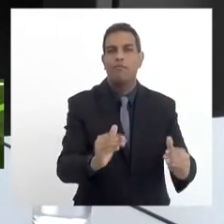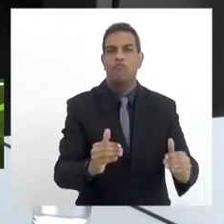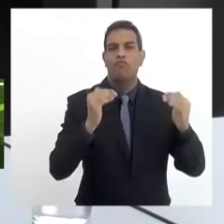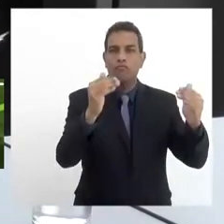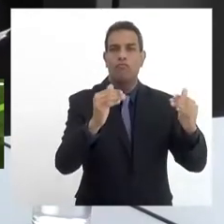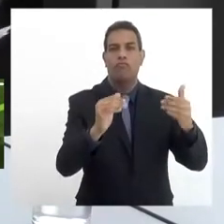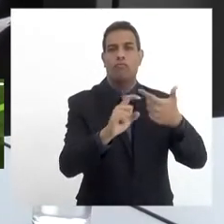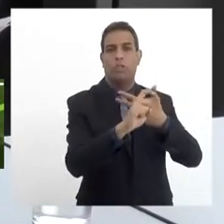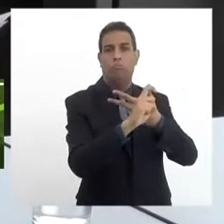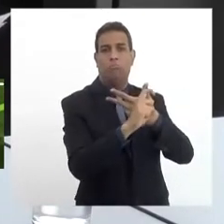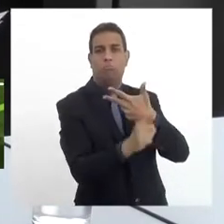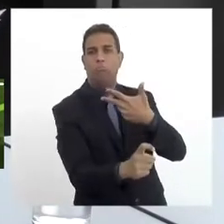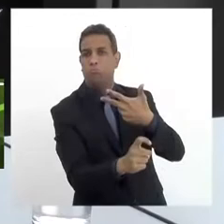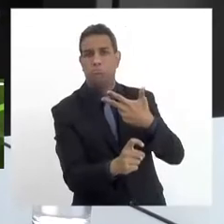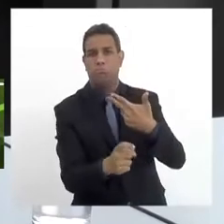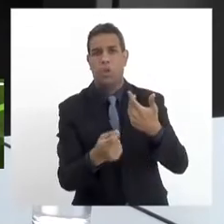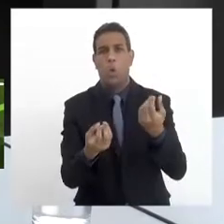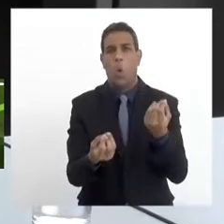mesmo.